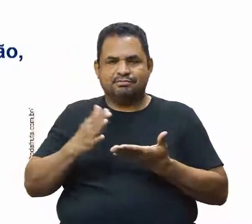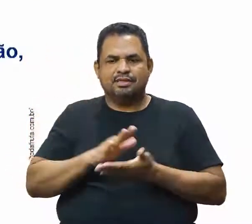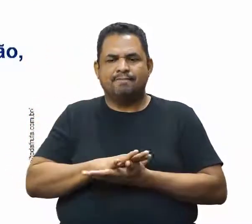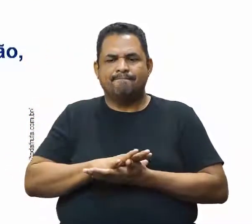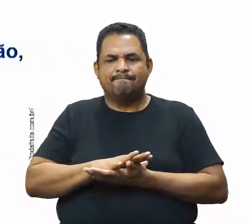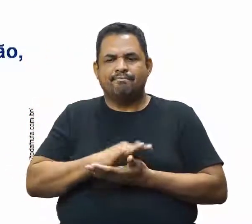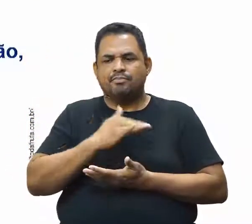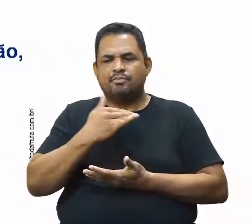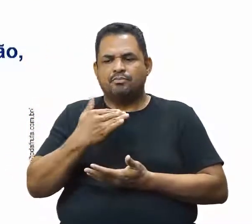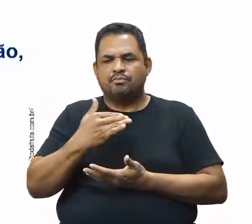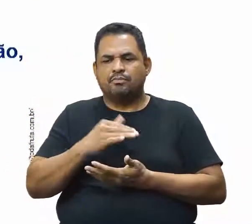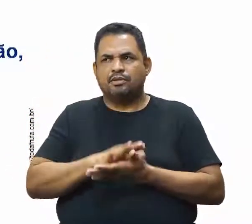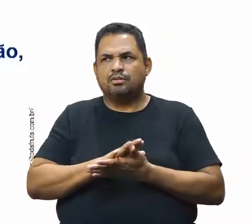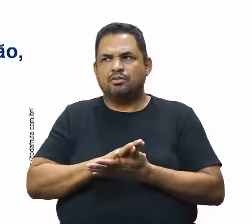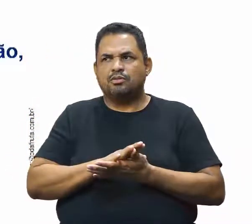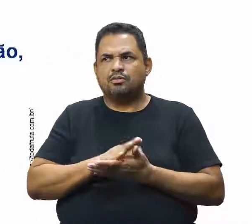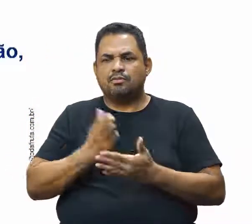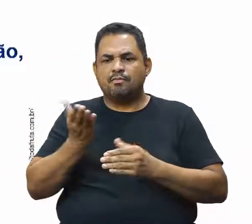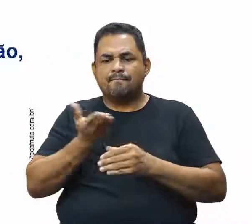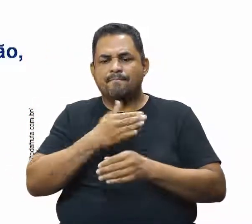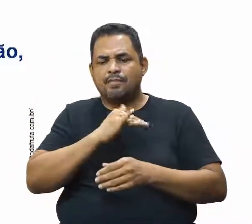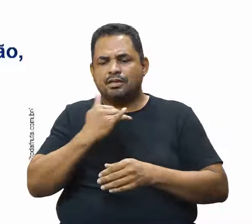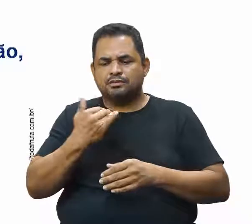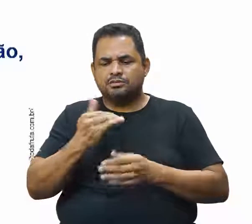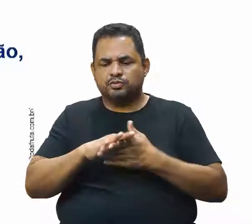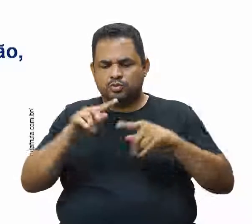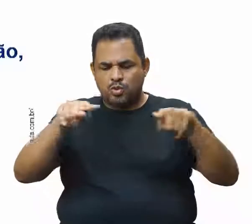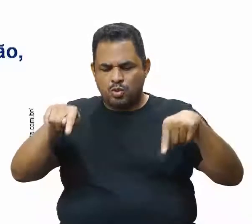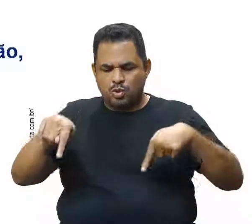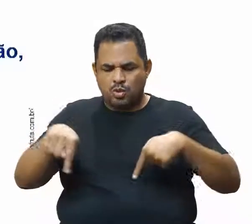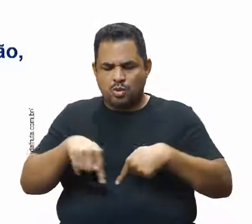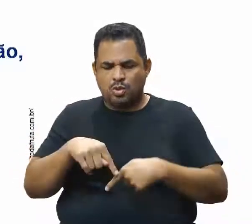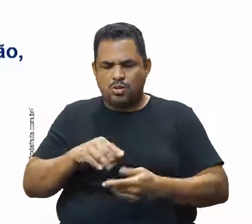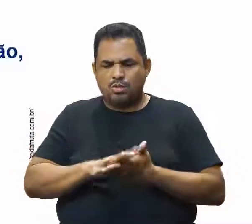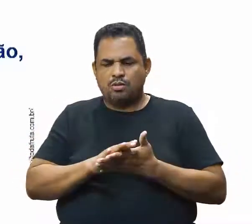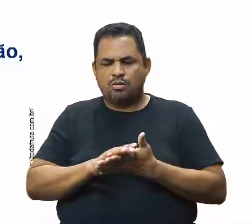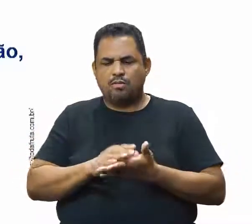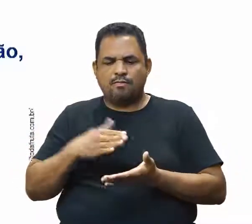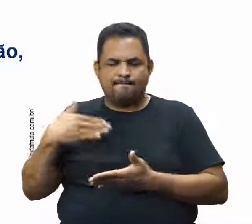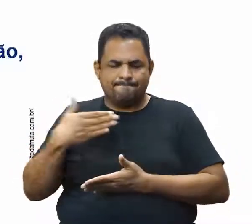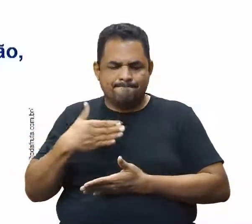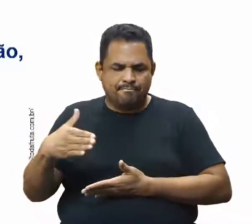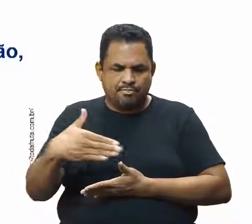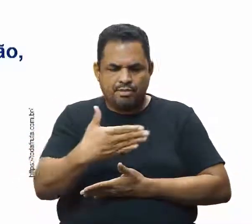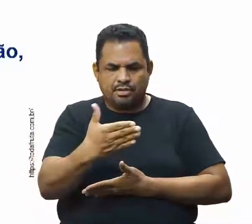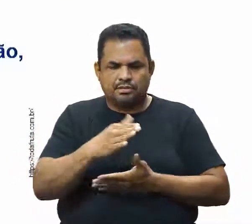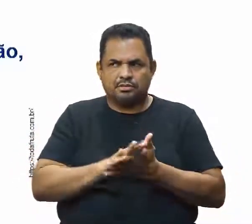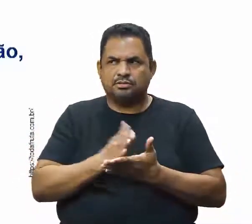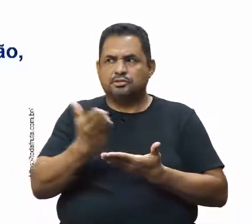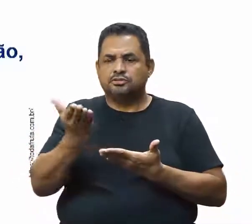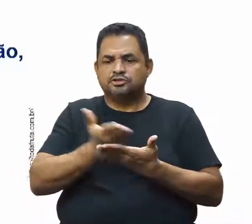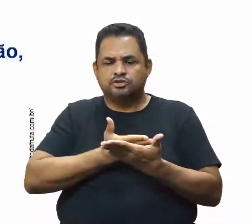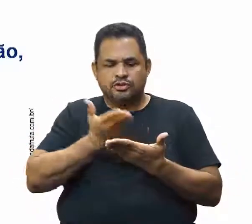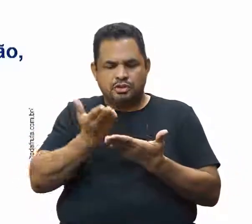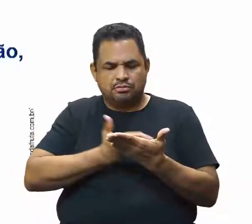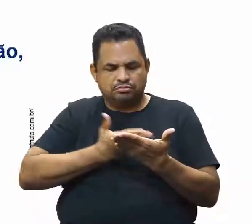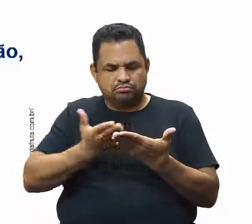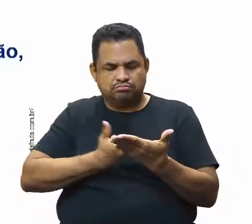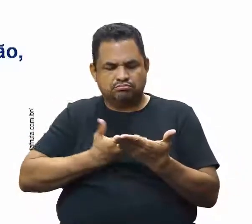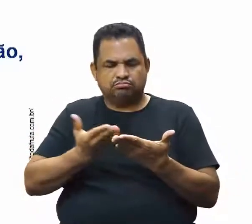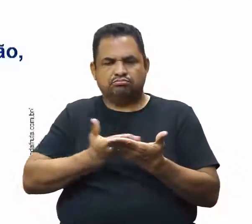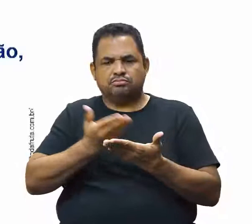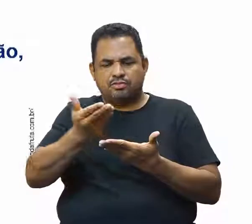beneficiamento, tem pessoas que já são treinadas em tirar o filé do peixe.